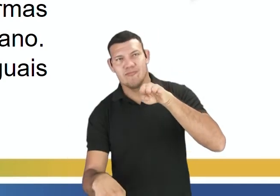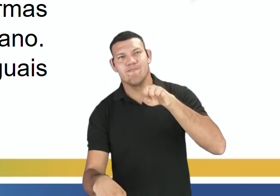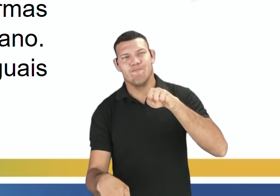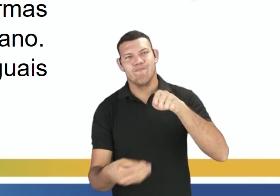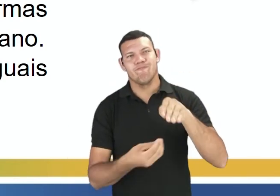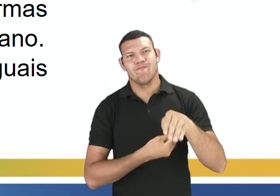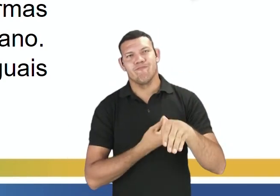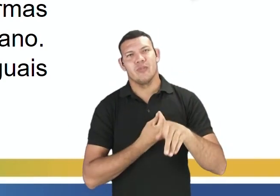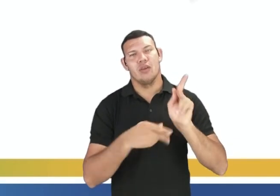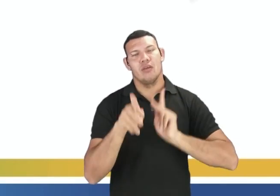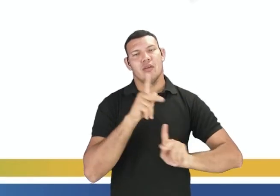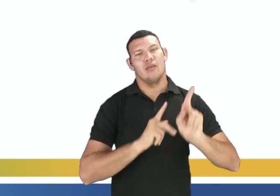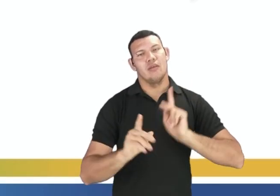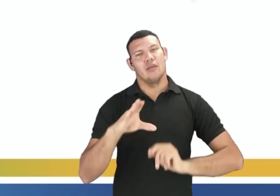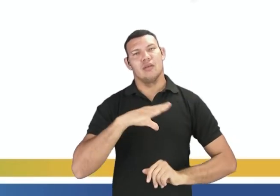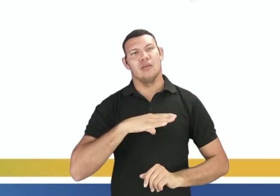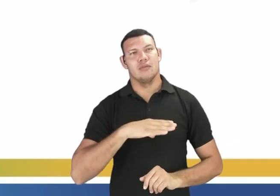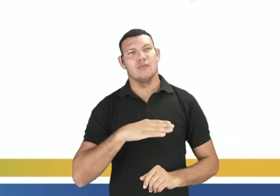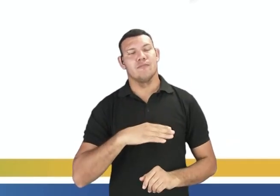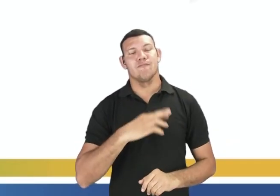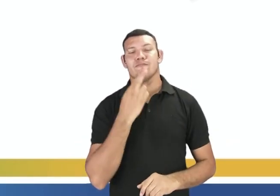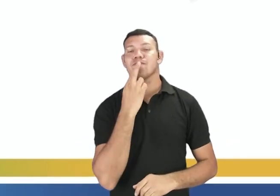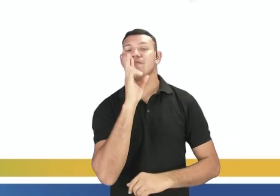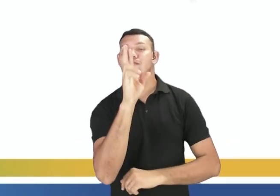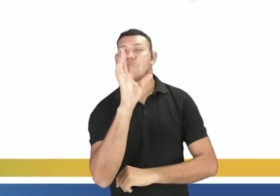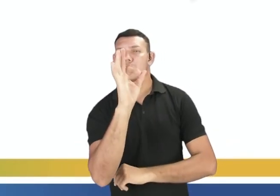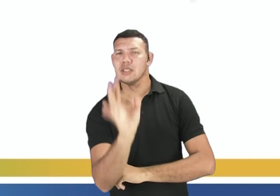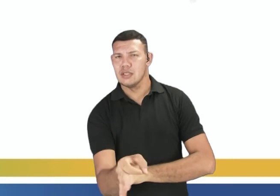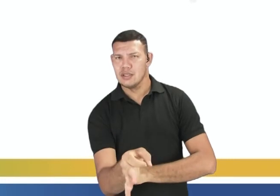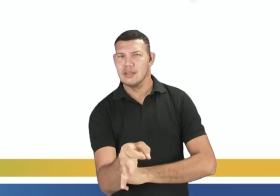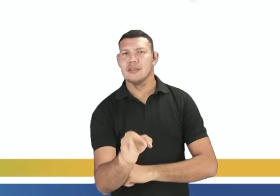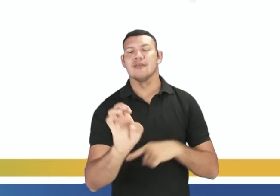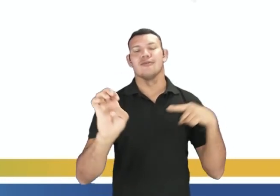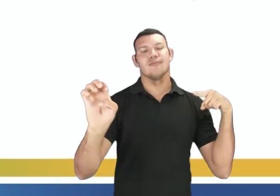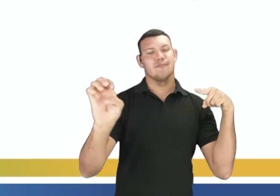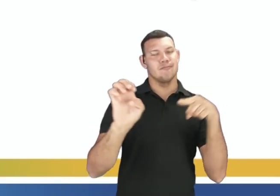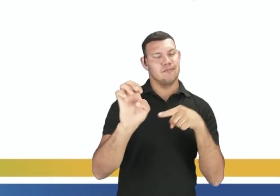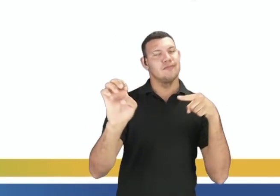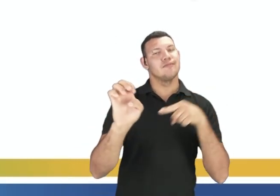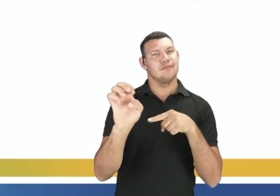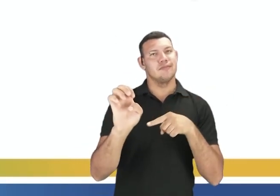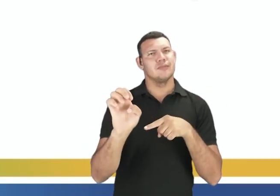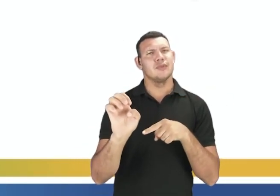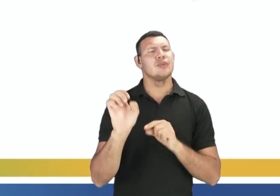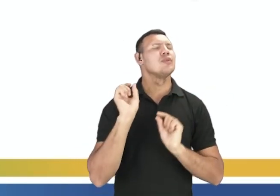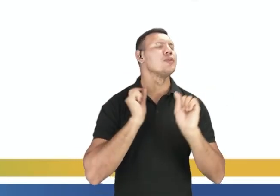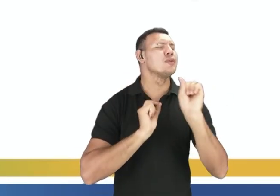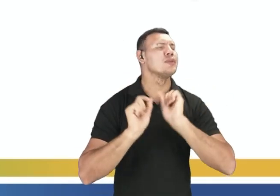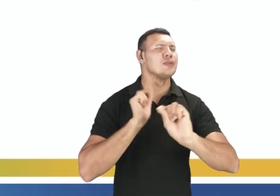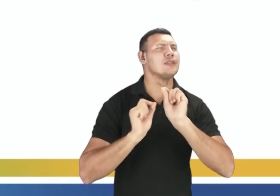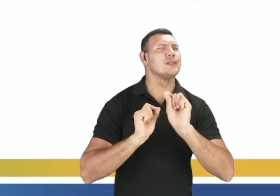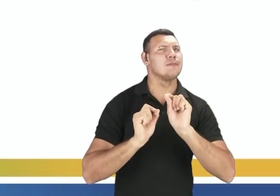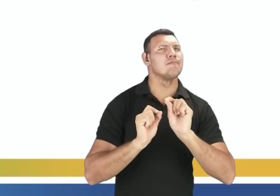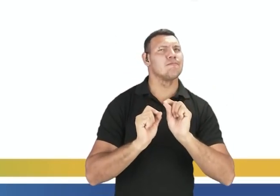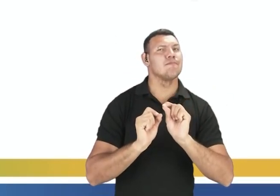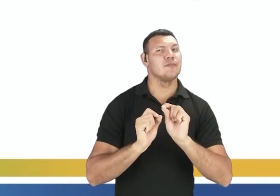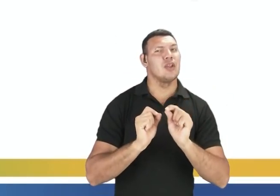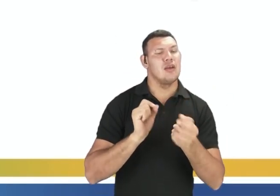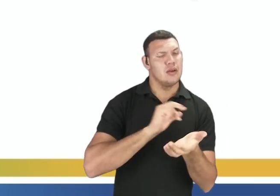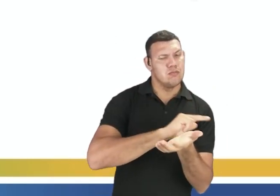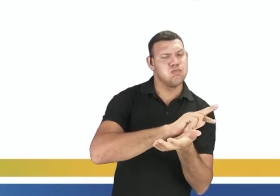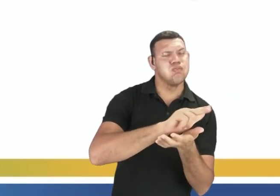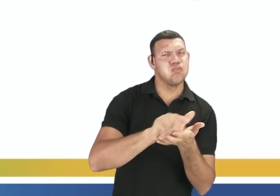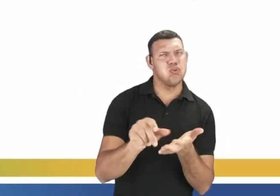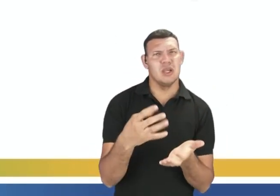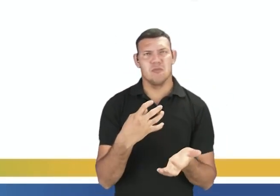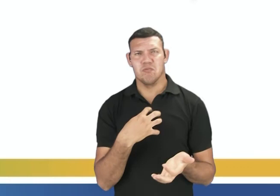C, D ou E. Então, a alternativa certa seria a alternativa E, a letra E. Ou seja, o contraste de formas, né, em que